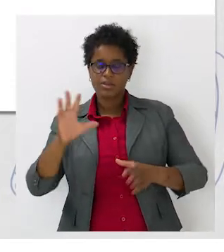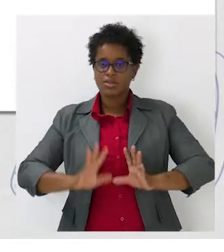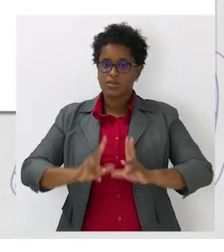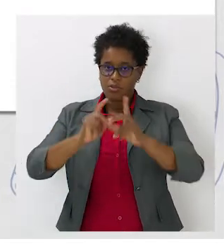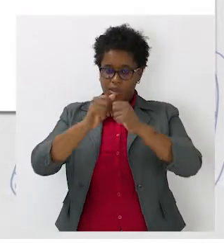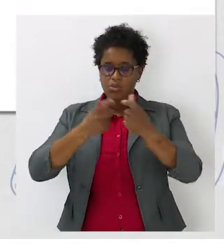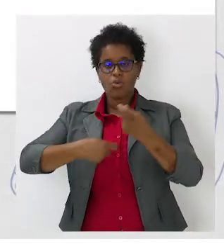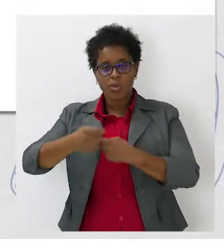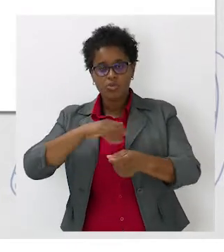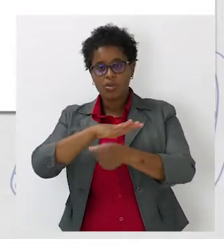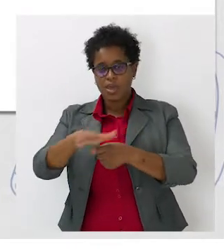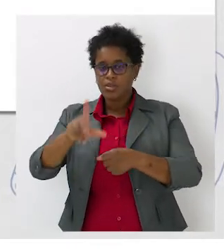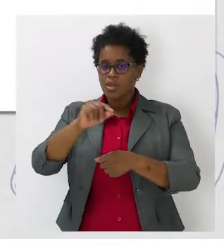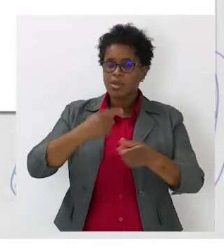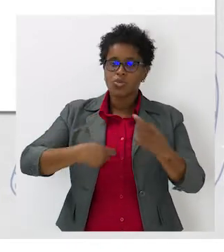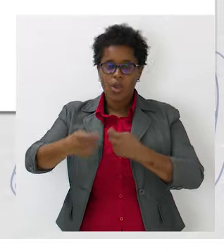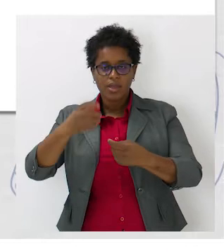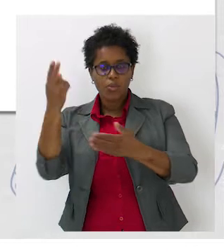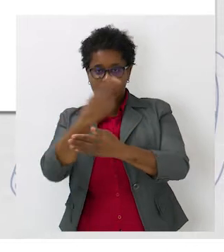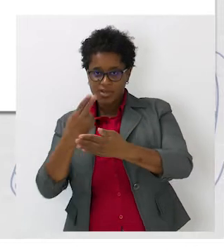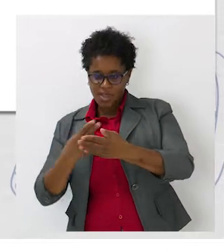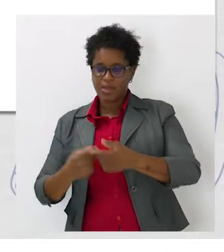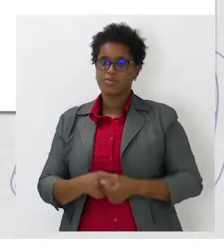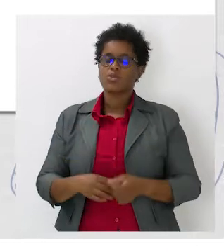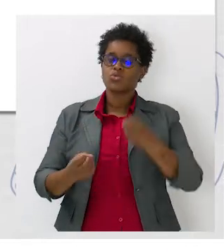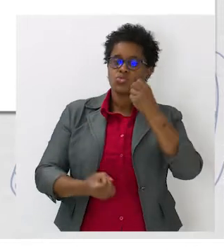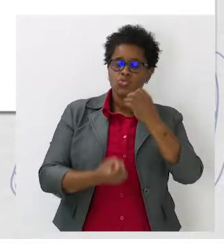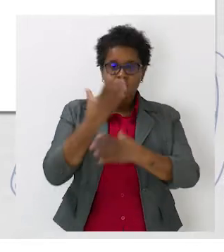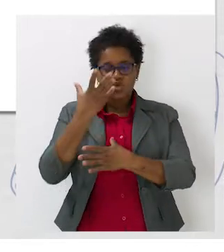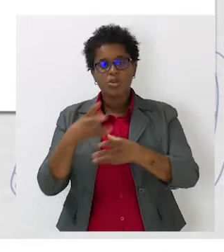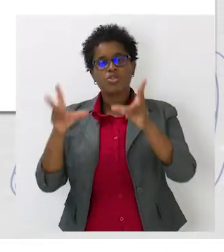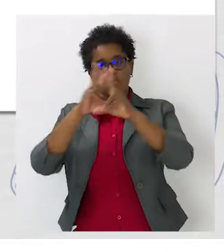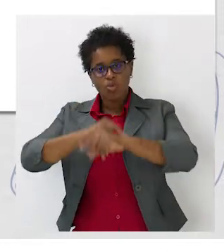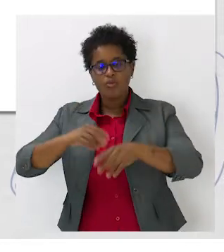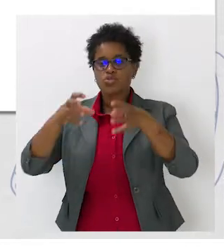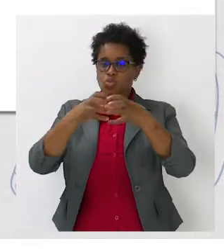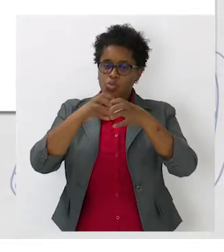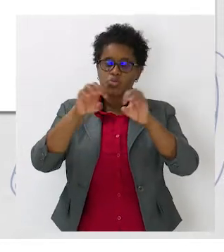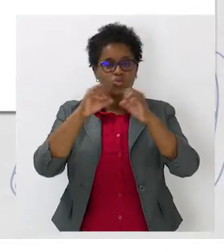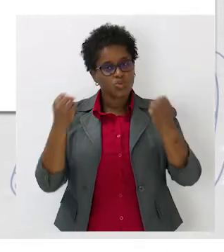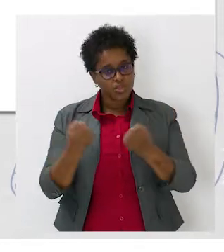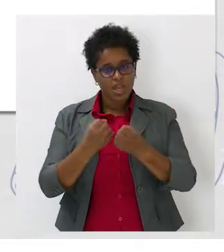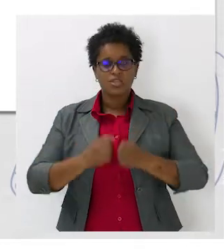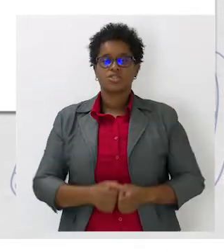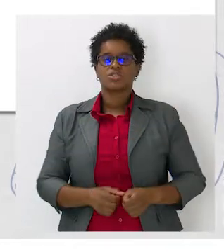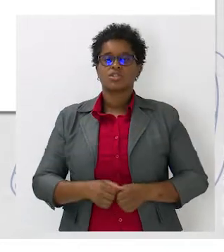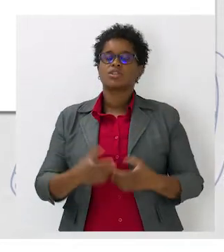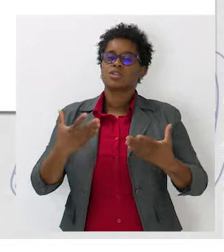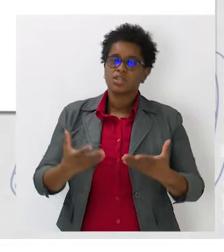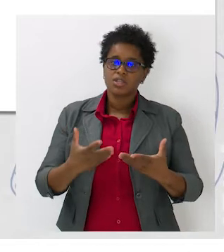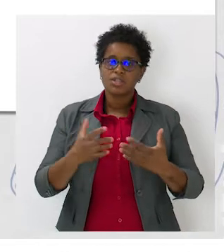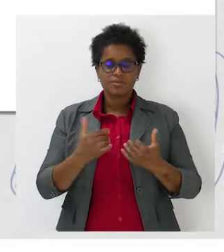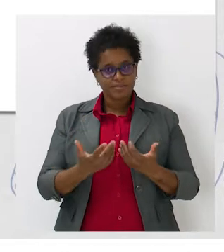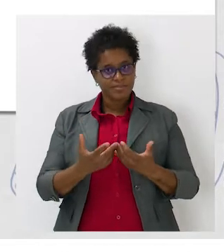desenvolvimento do comércio marítimo e do artesanato, surgimento de novos grupos sociais